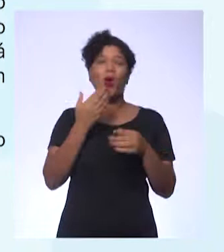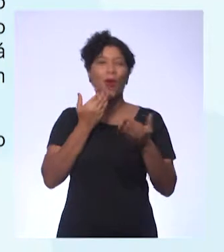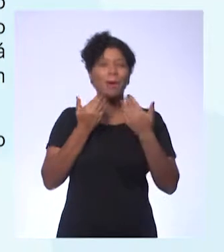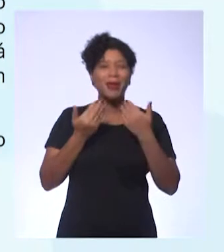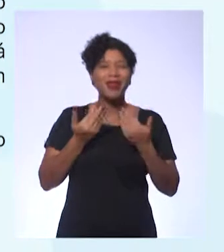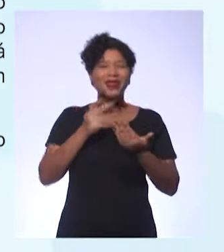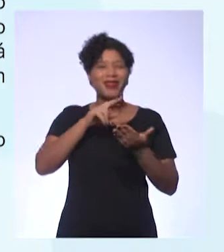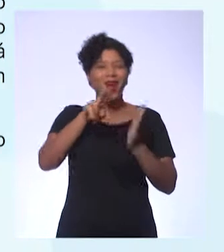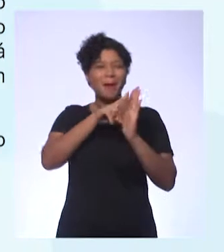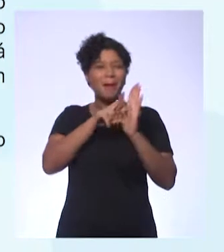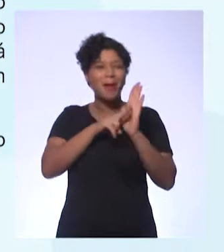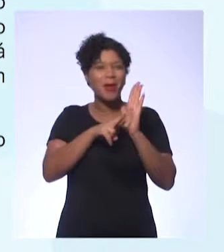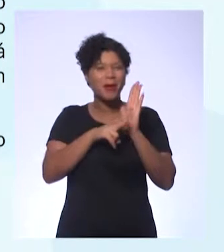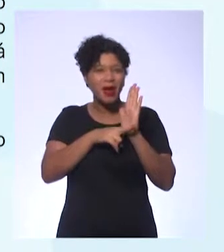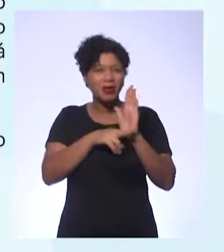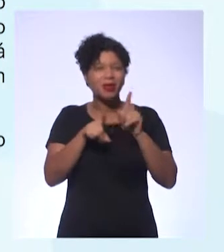notícias